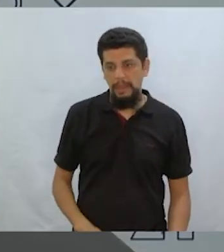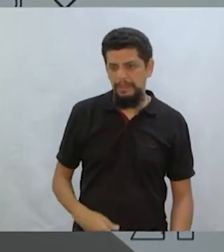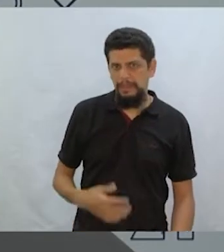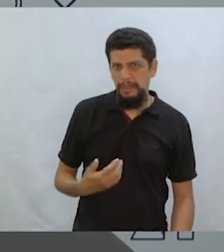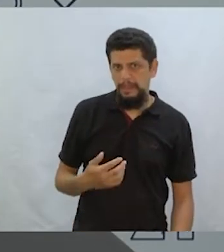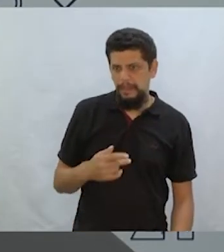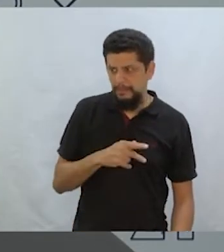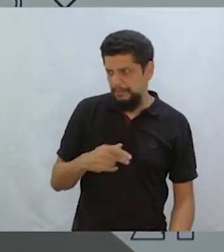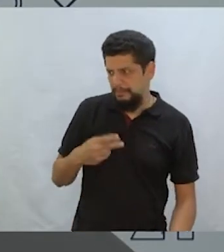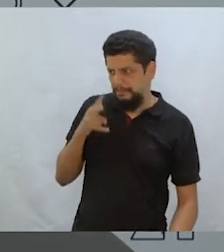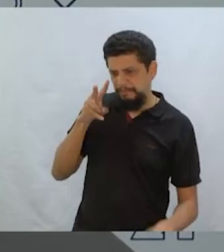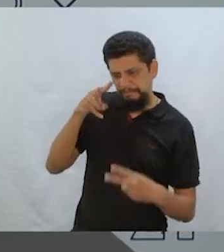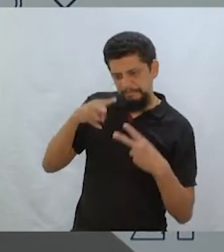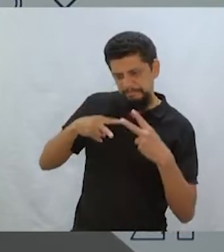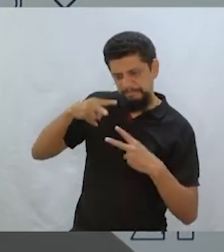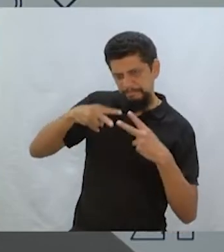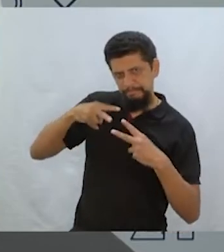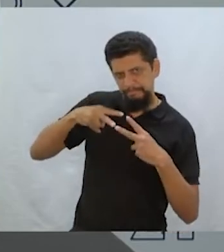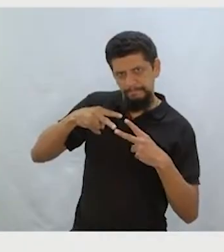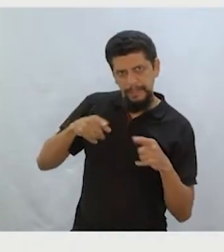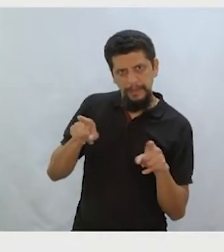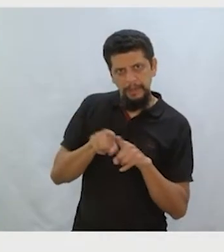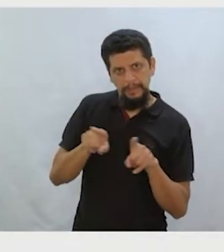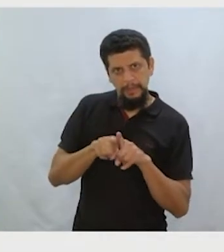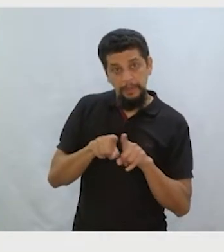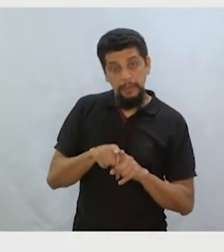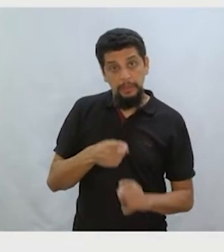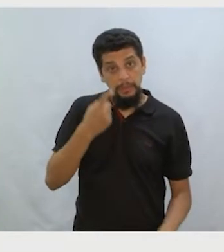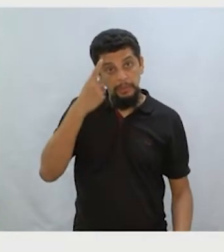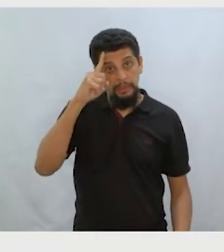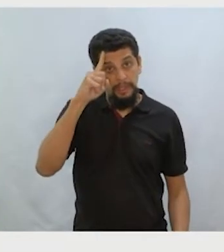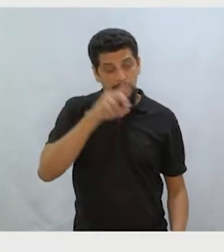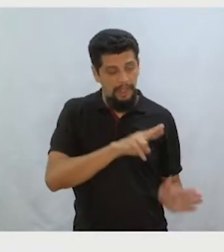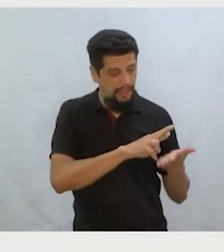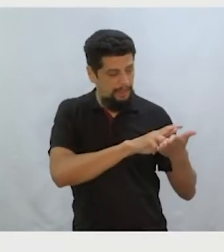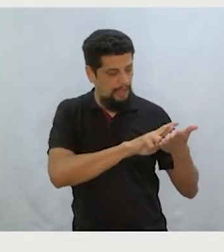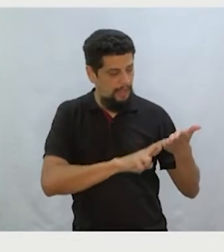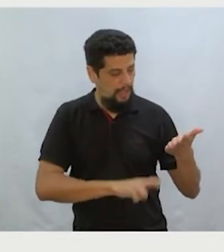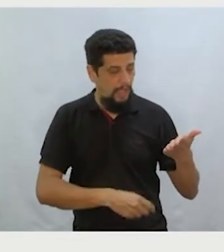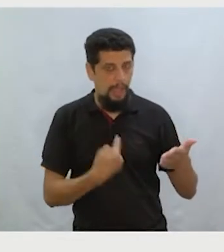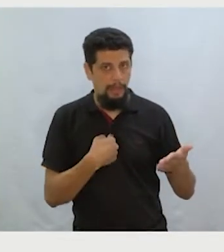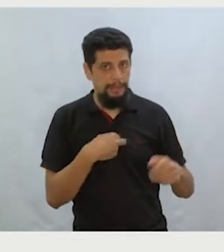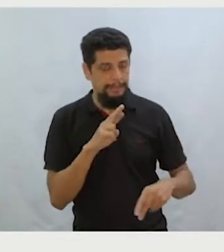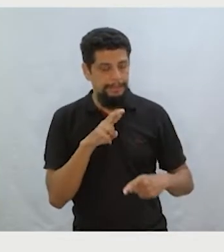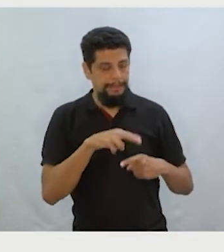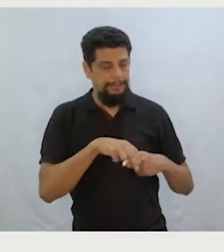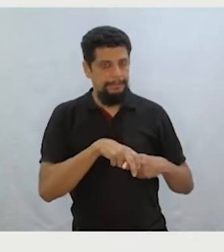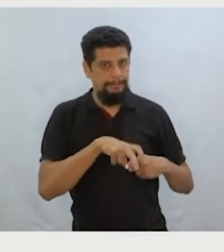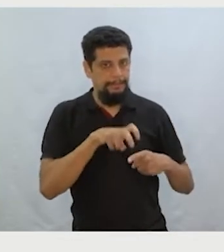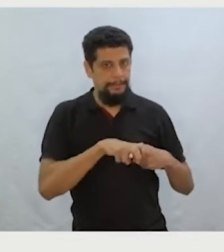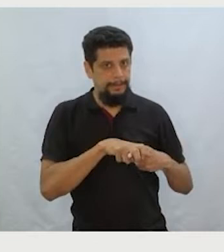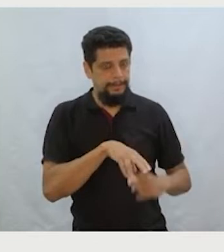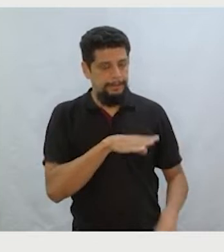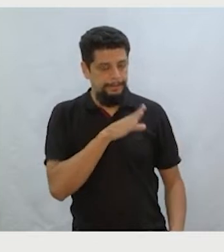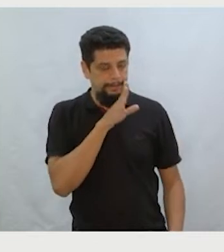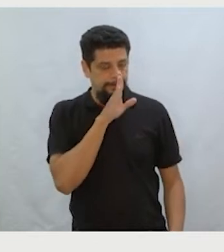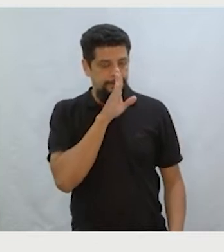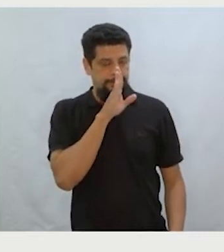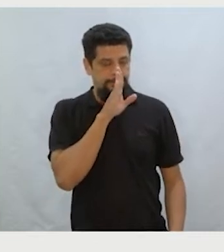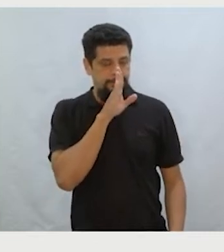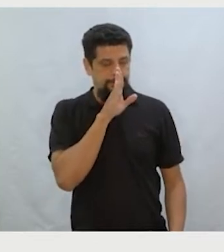professora ficou me olhando de novo igual no dia da redação então eu me sentei esperando uma daquelas